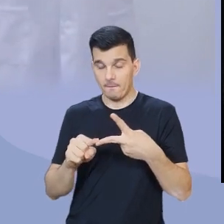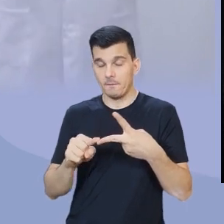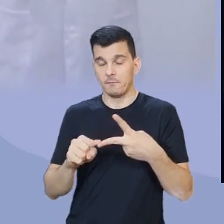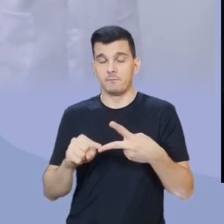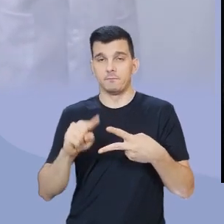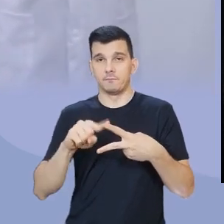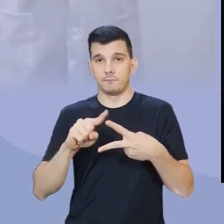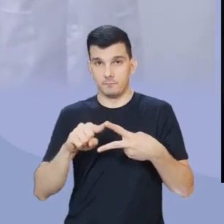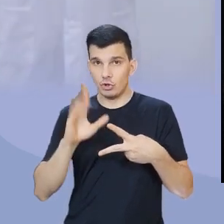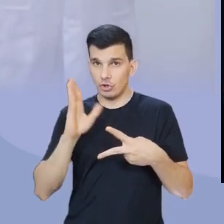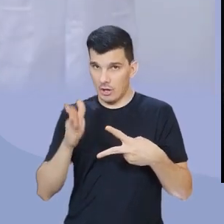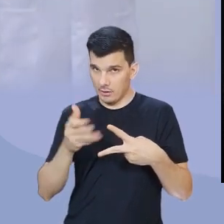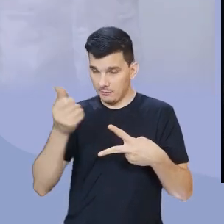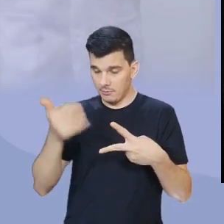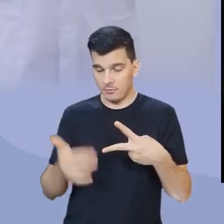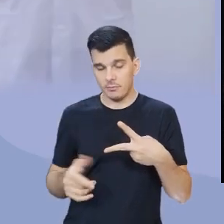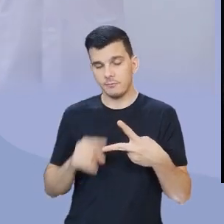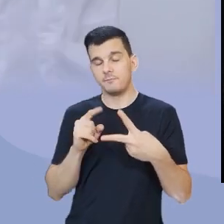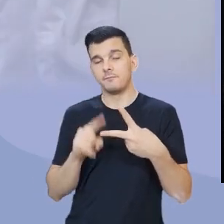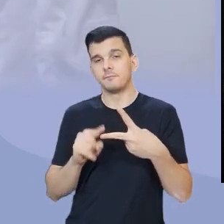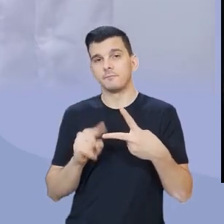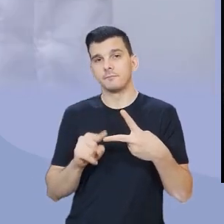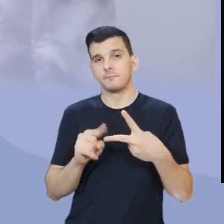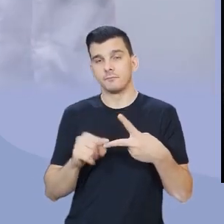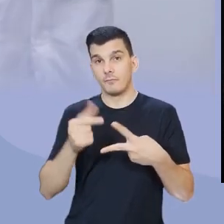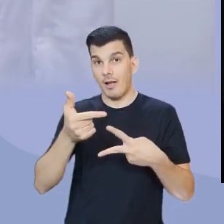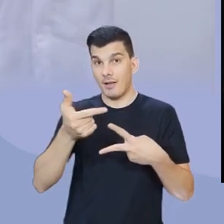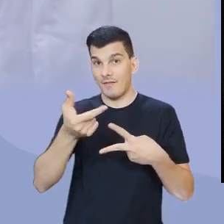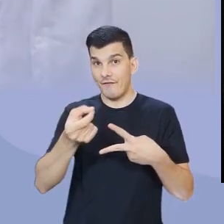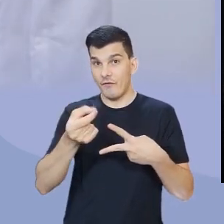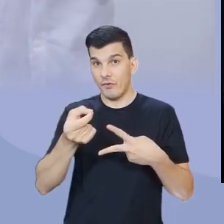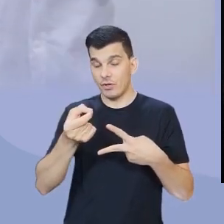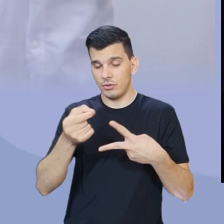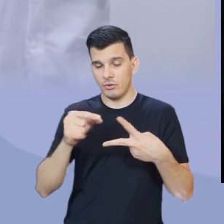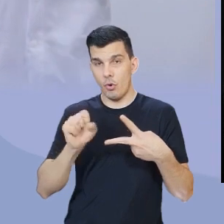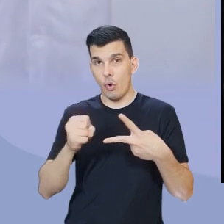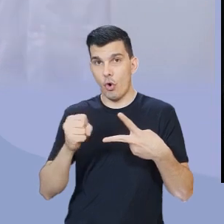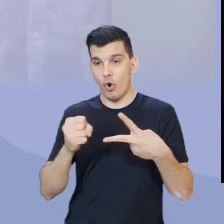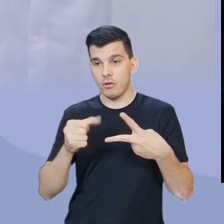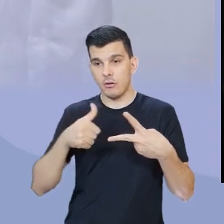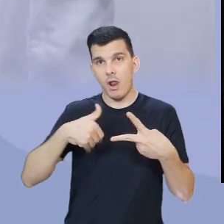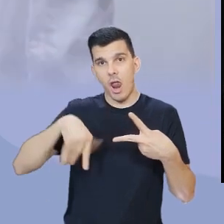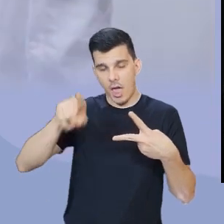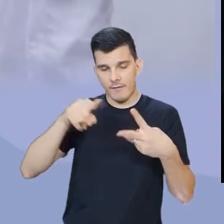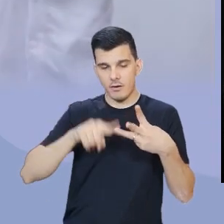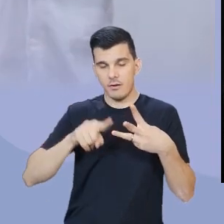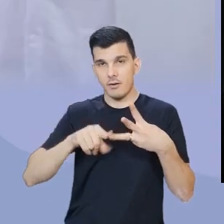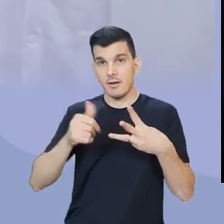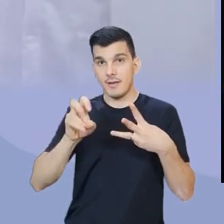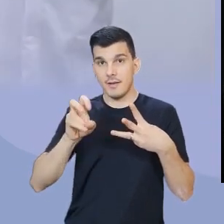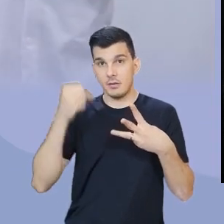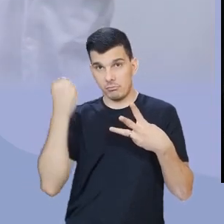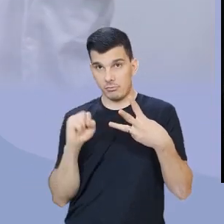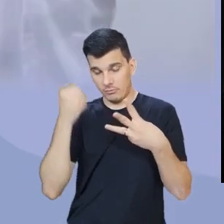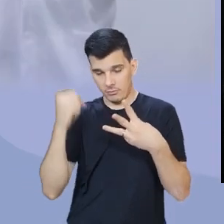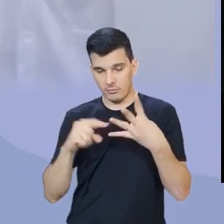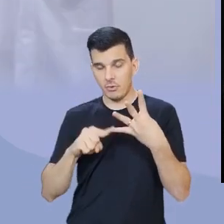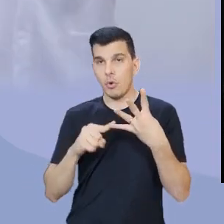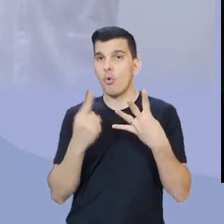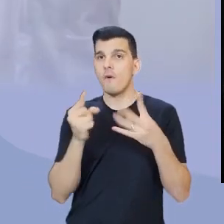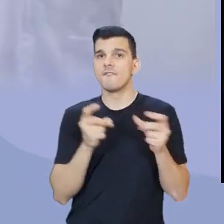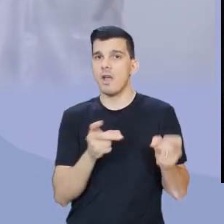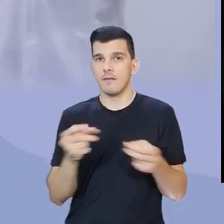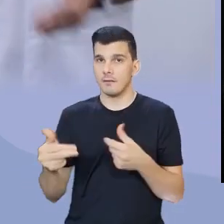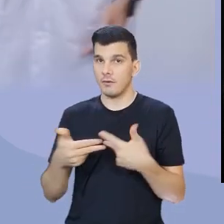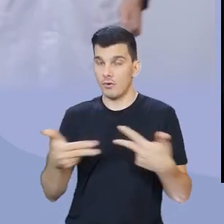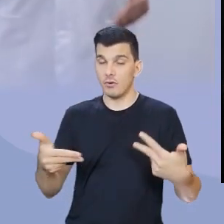do plantio, desses 64%, 20% é colheita, 8% é transporte, 15% é indústria, 1% é varejo e